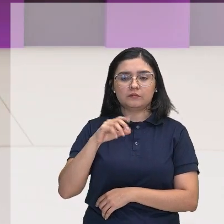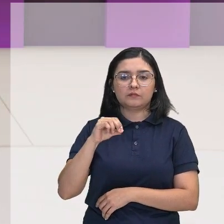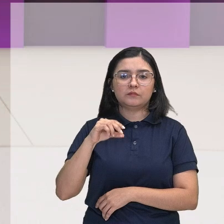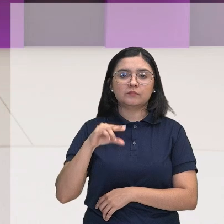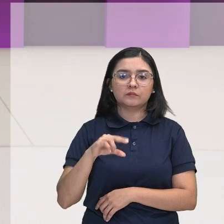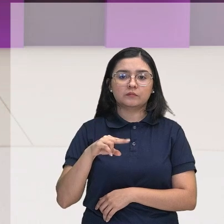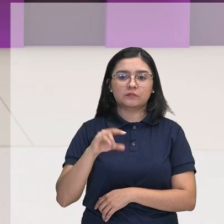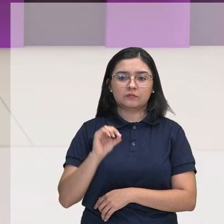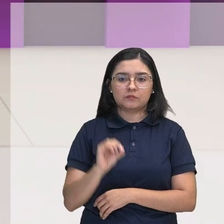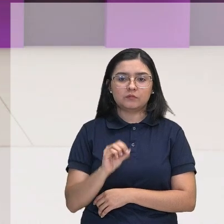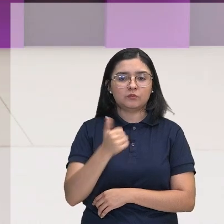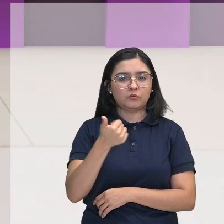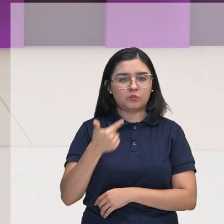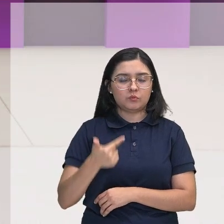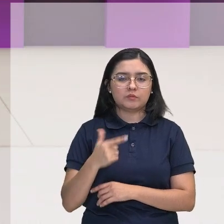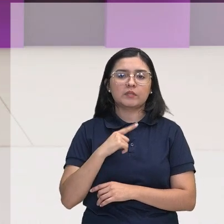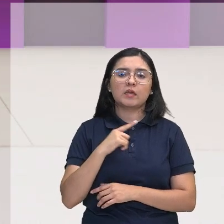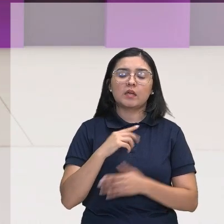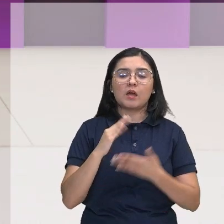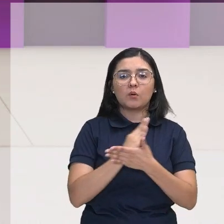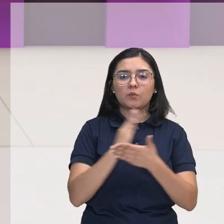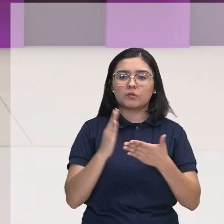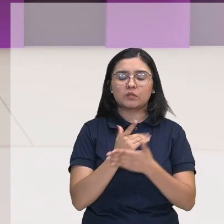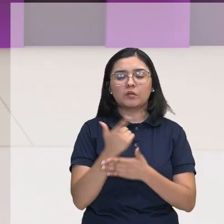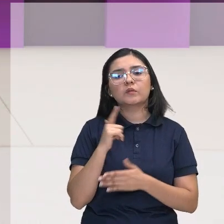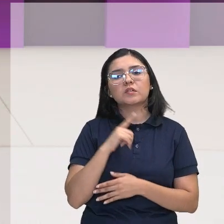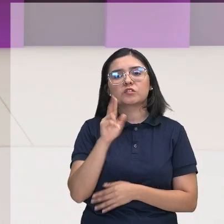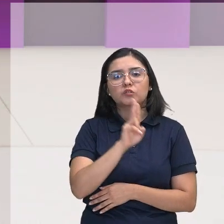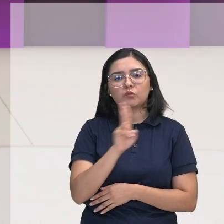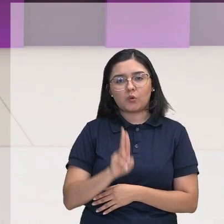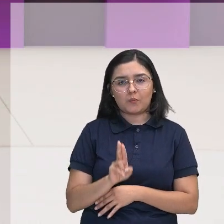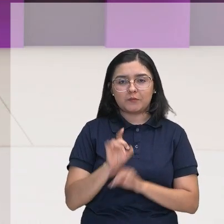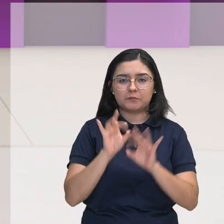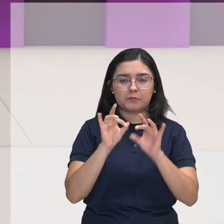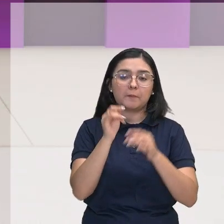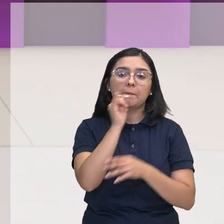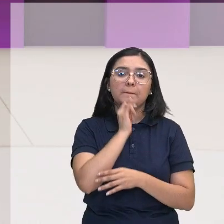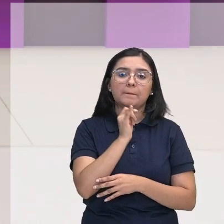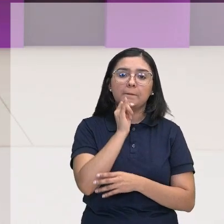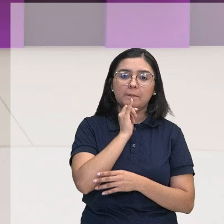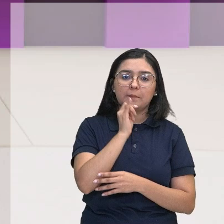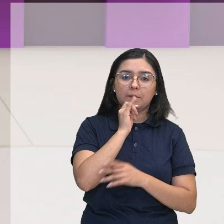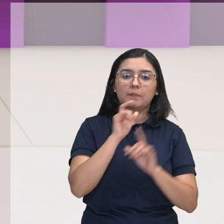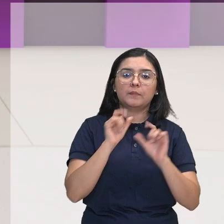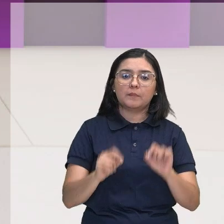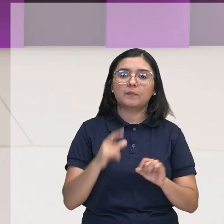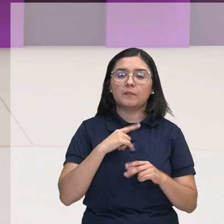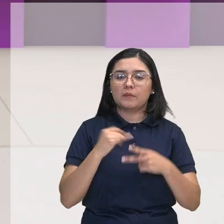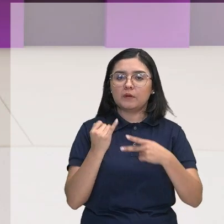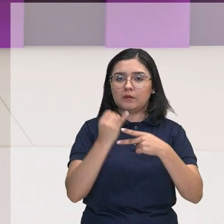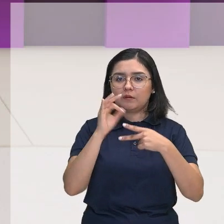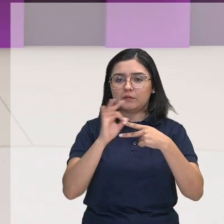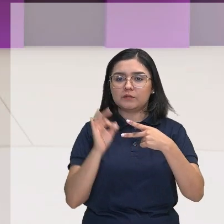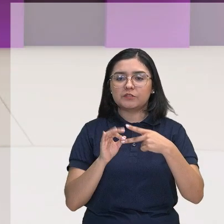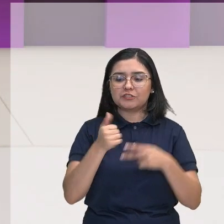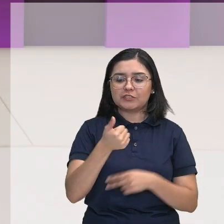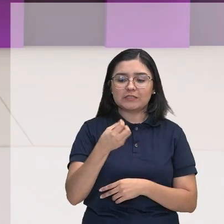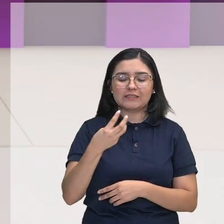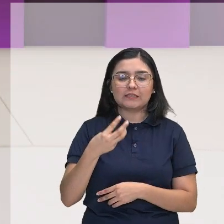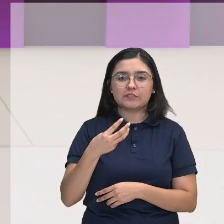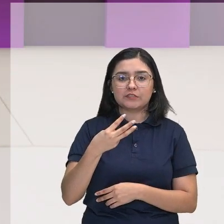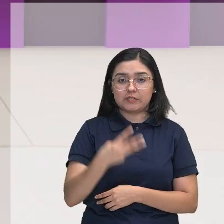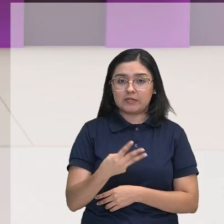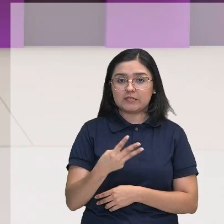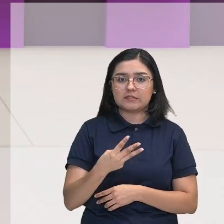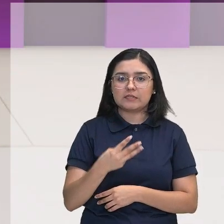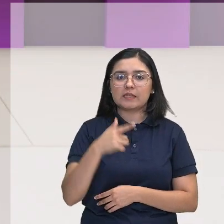têm esses nomes especiais, tá? Como é o caso, por exemplo, do polígono de 13 lados. O polígono